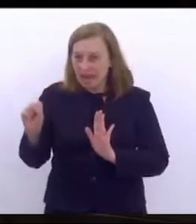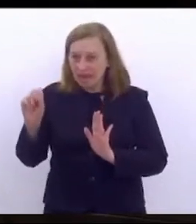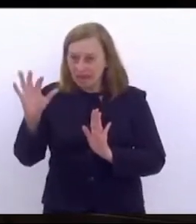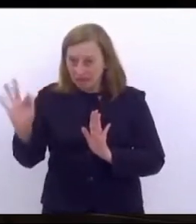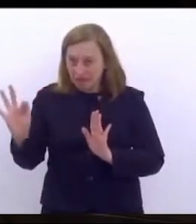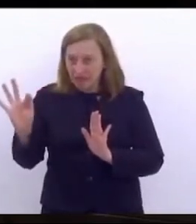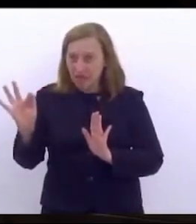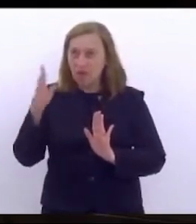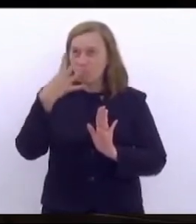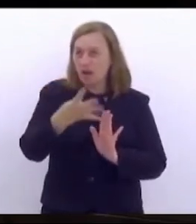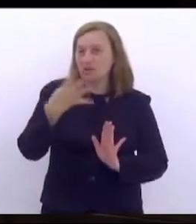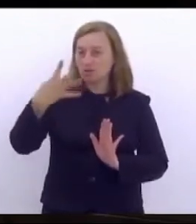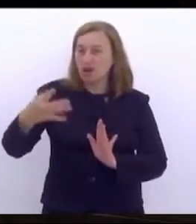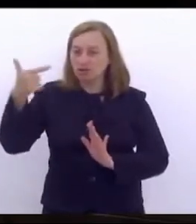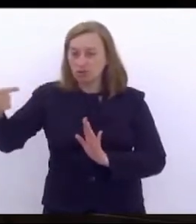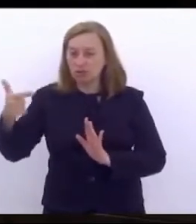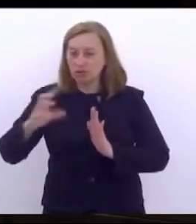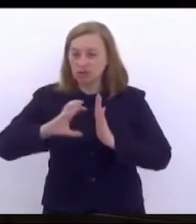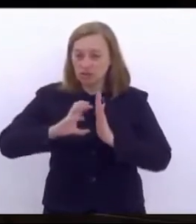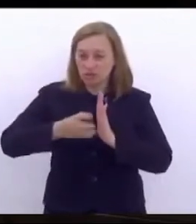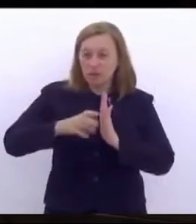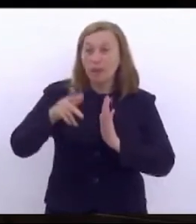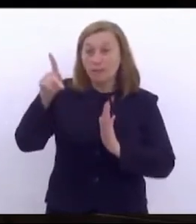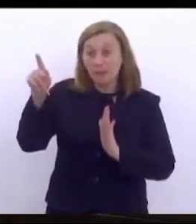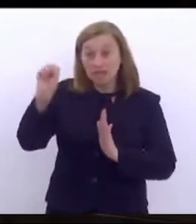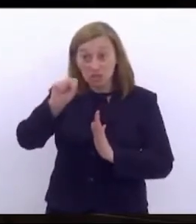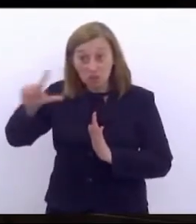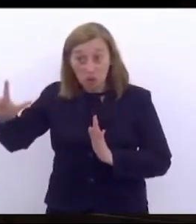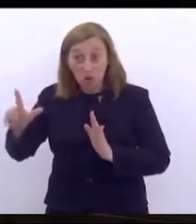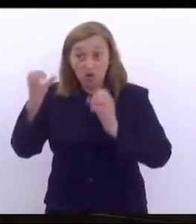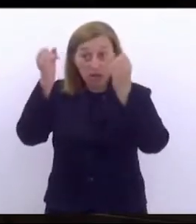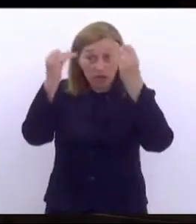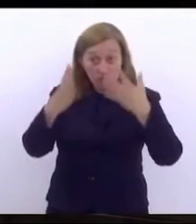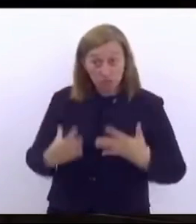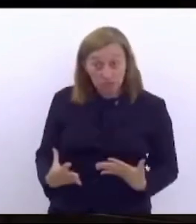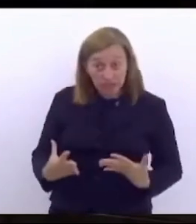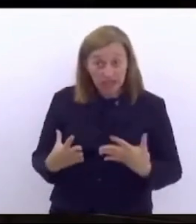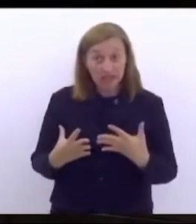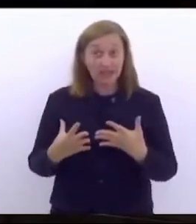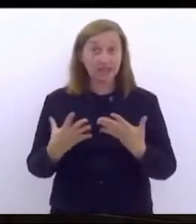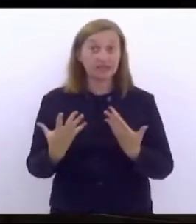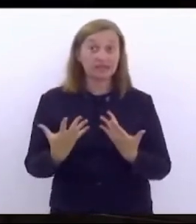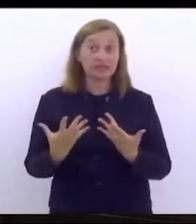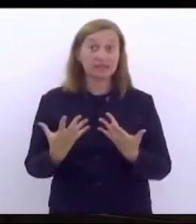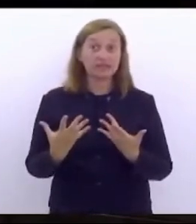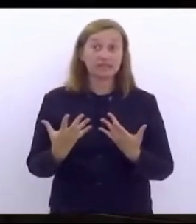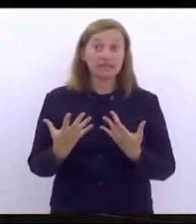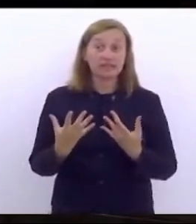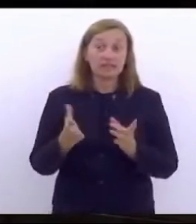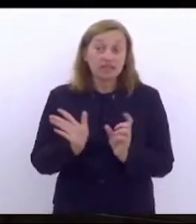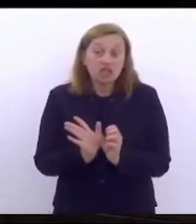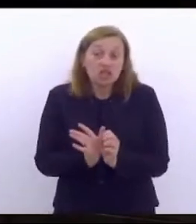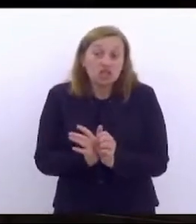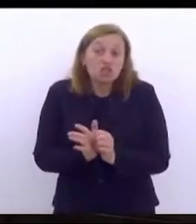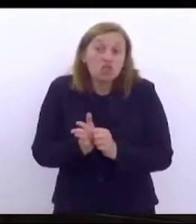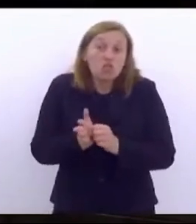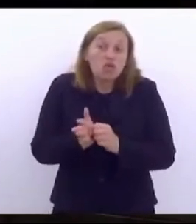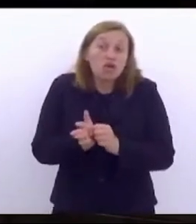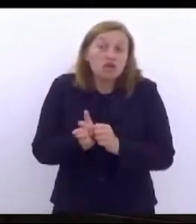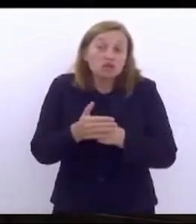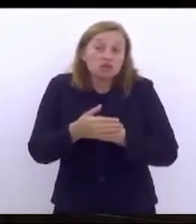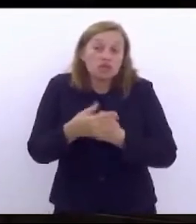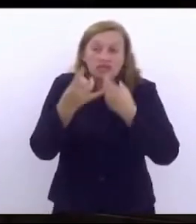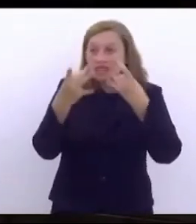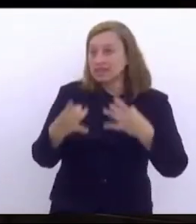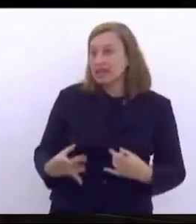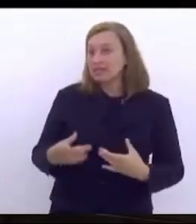geral, como a gente já falou, que essa questão do status legal não influenciar muito a incidência, ele fala bem mais timidamente. Confesso que eles foram mais prudentes do que a média, mas